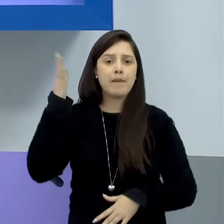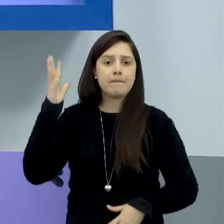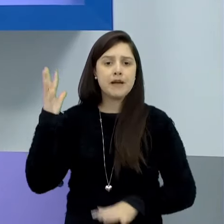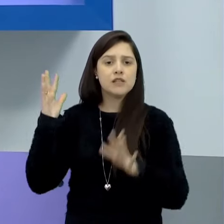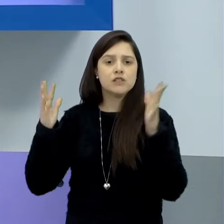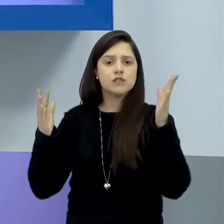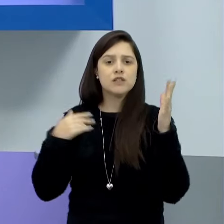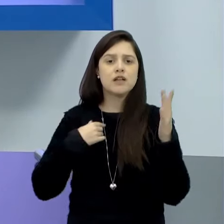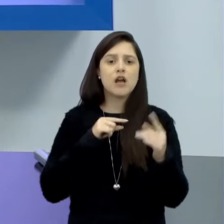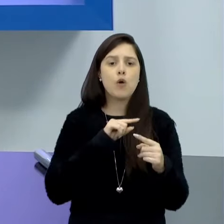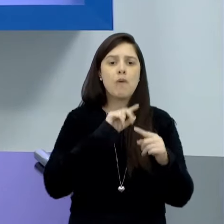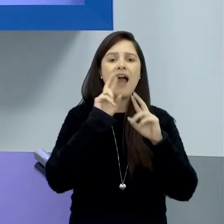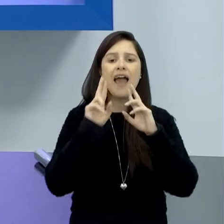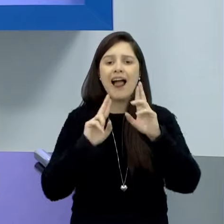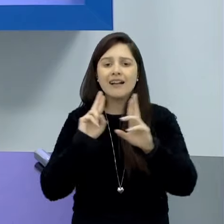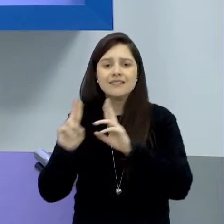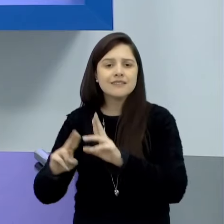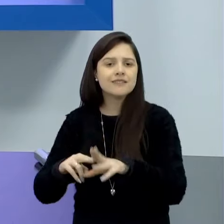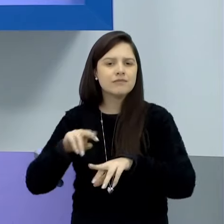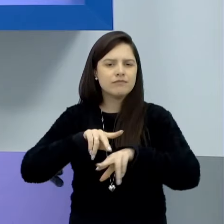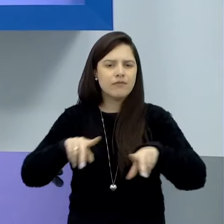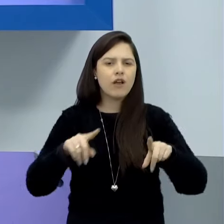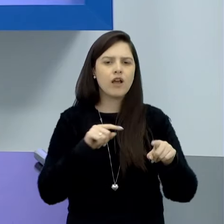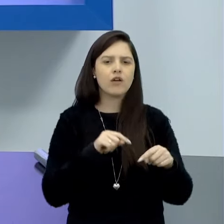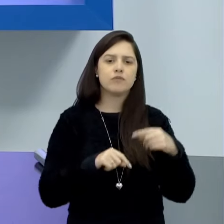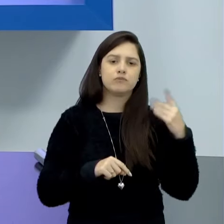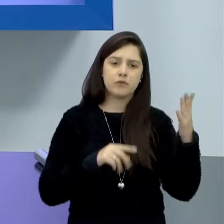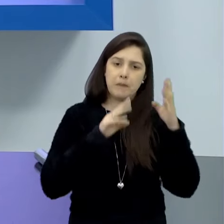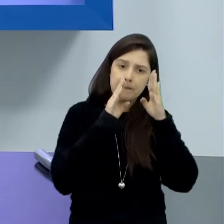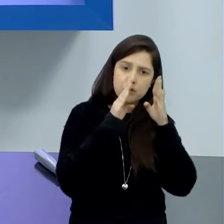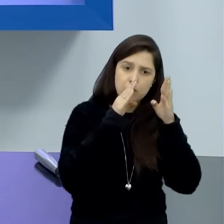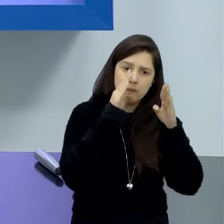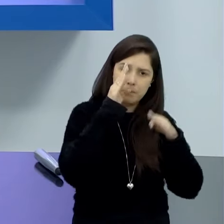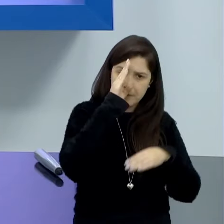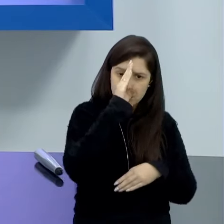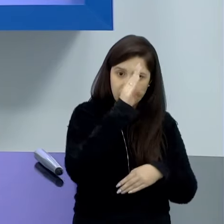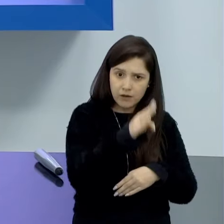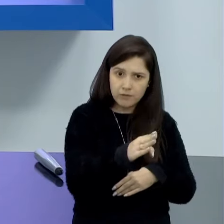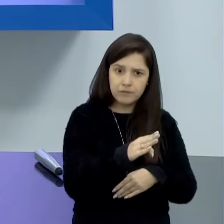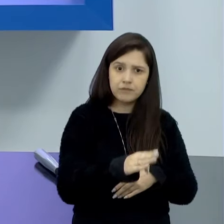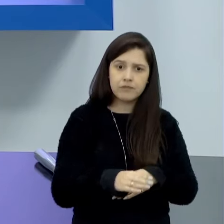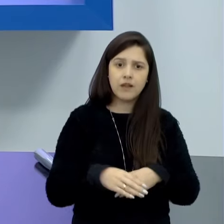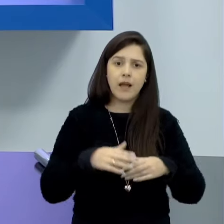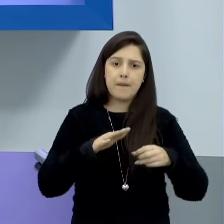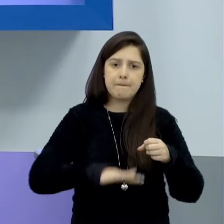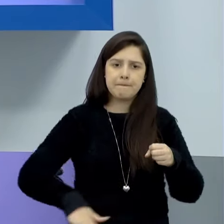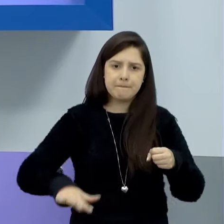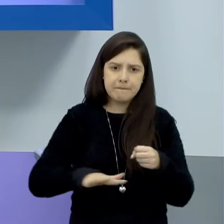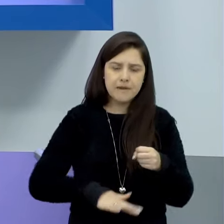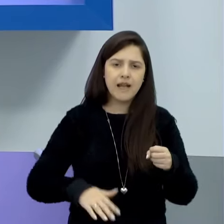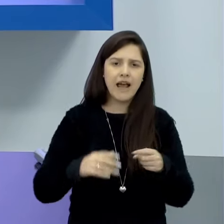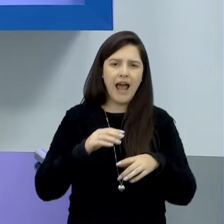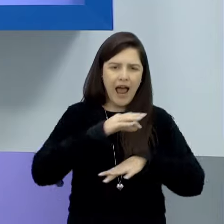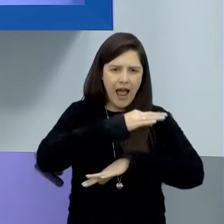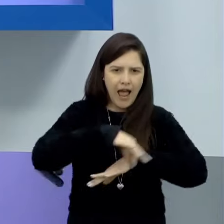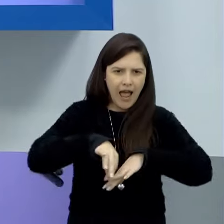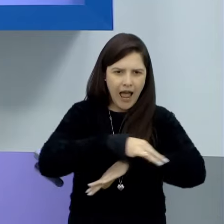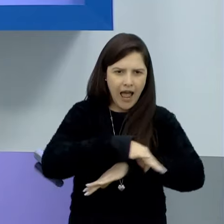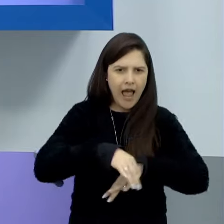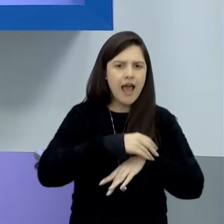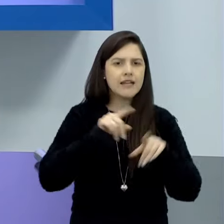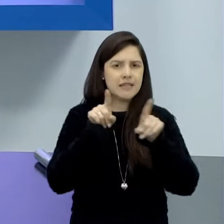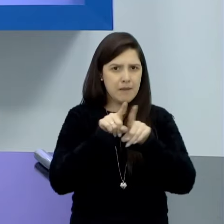está falando de uma relação entre, principalmente aí, a parte da arquitetura, mas também a parte